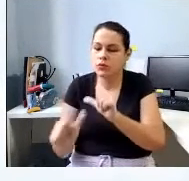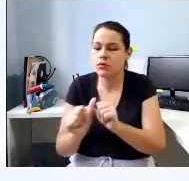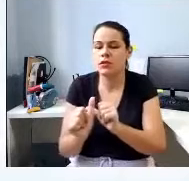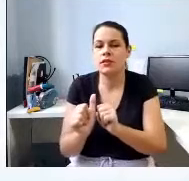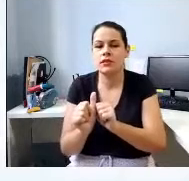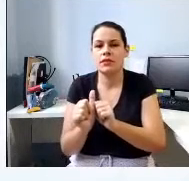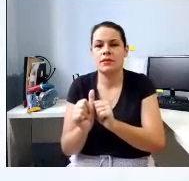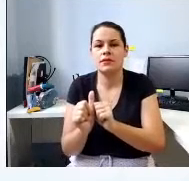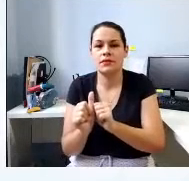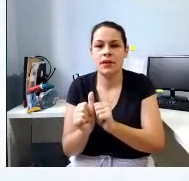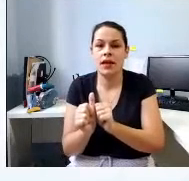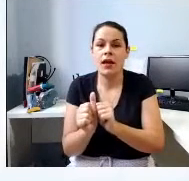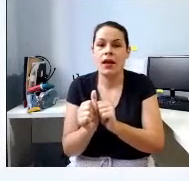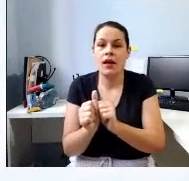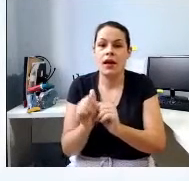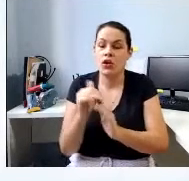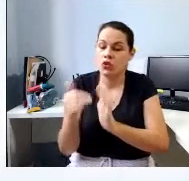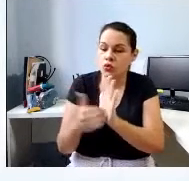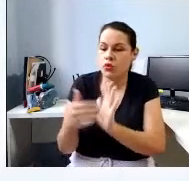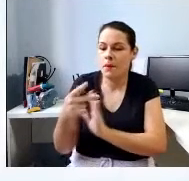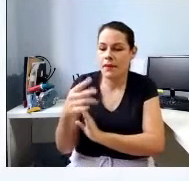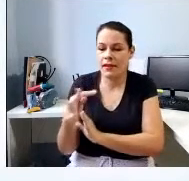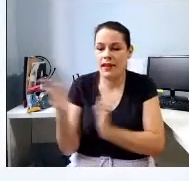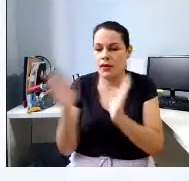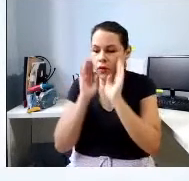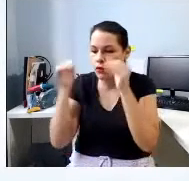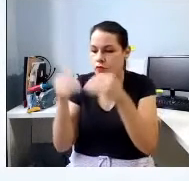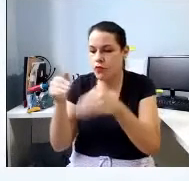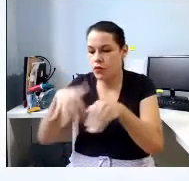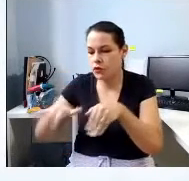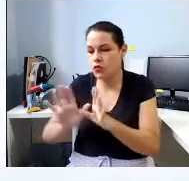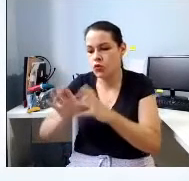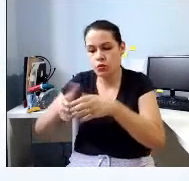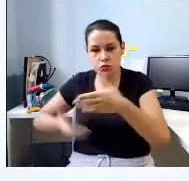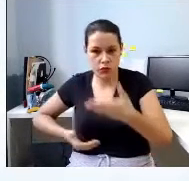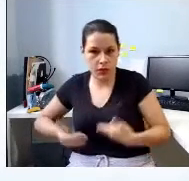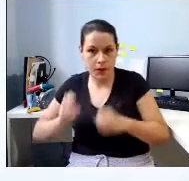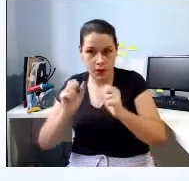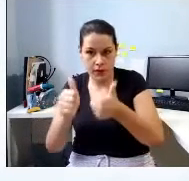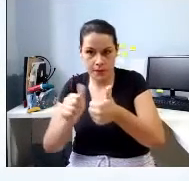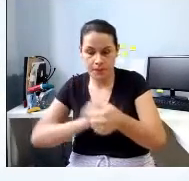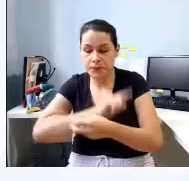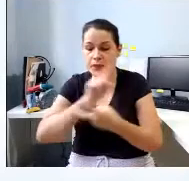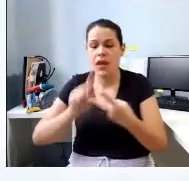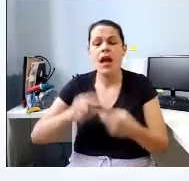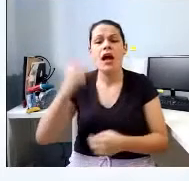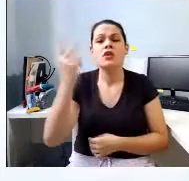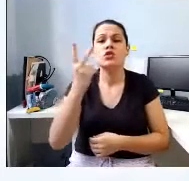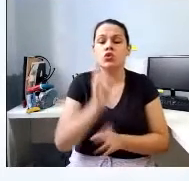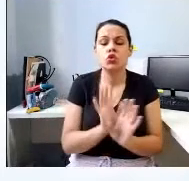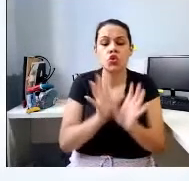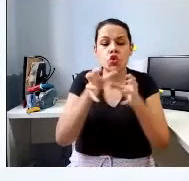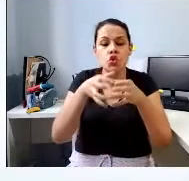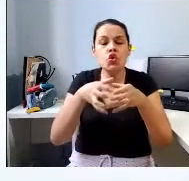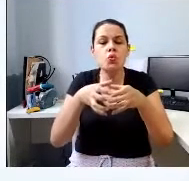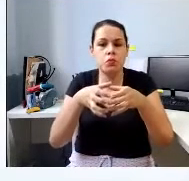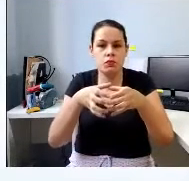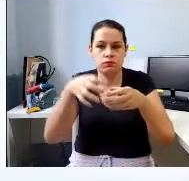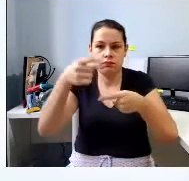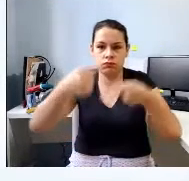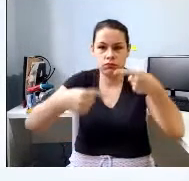PTB e agora giram em torno do PT. A segunda força política, que gira em torno do debate